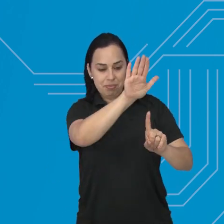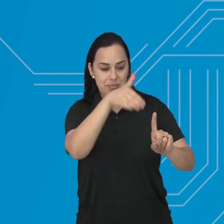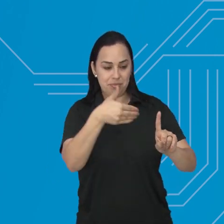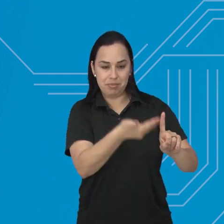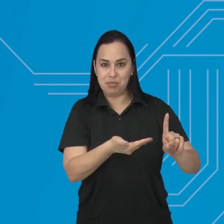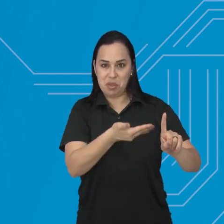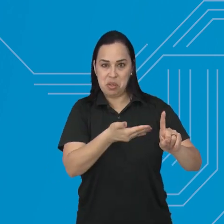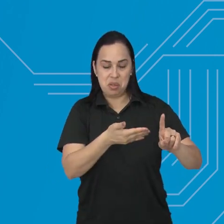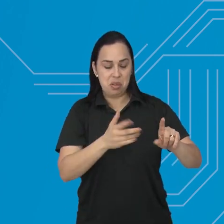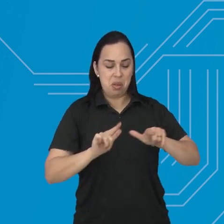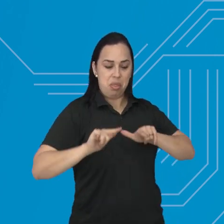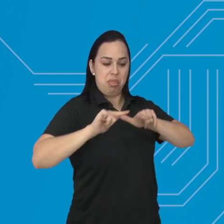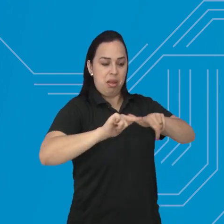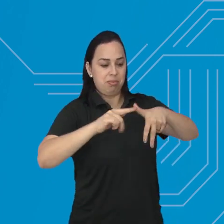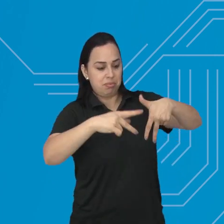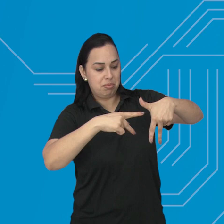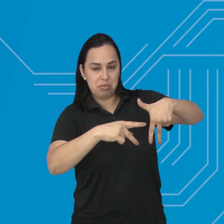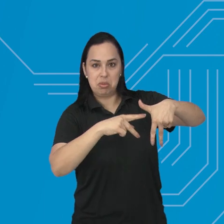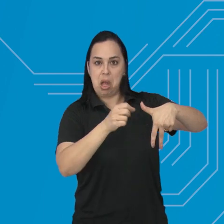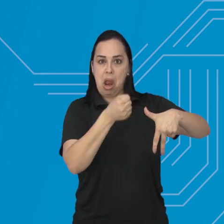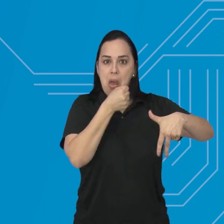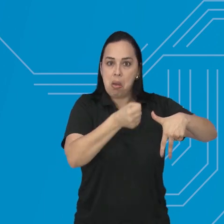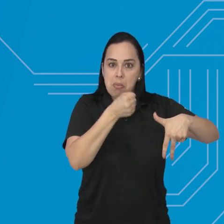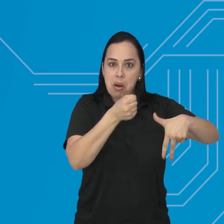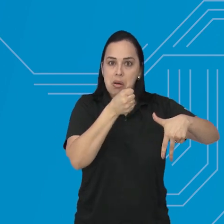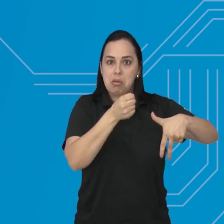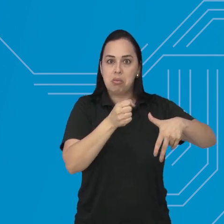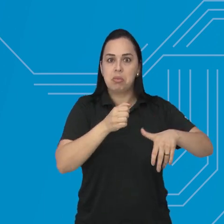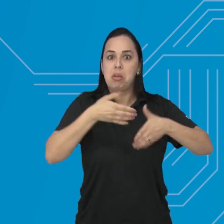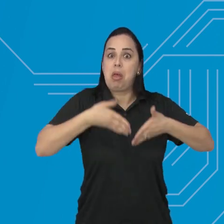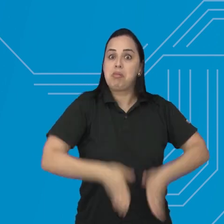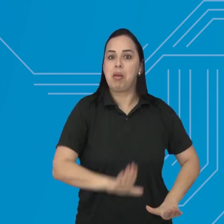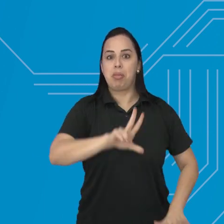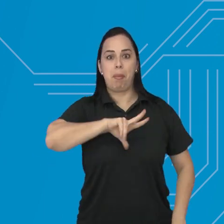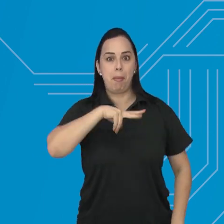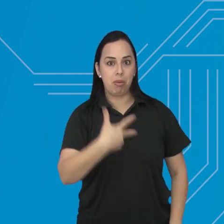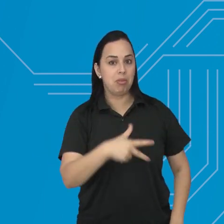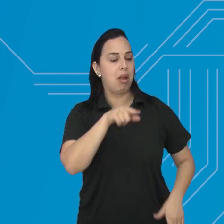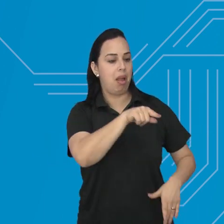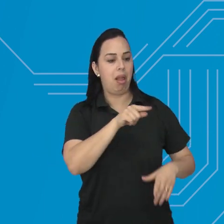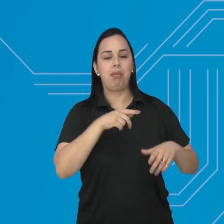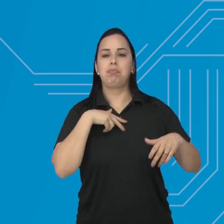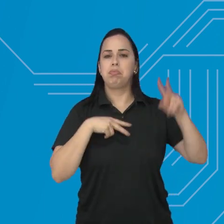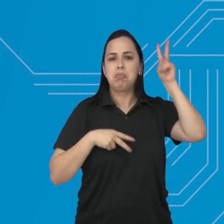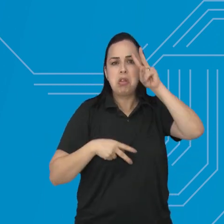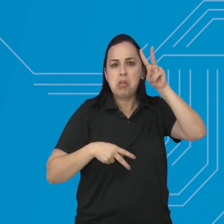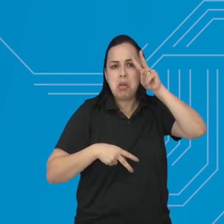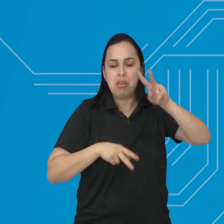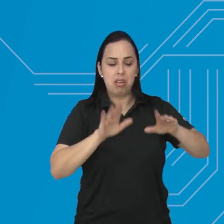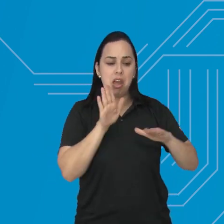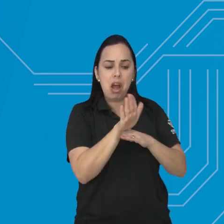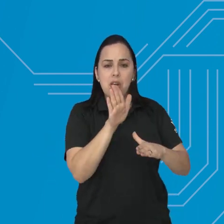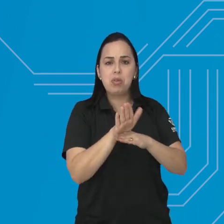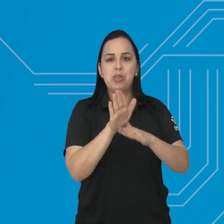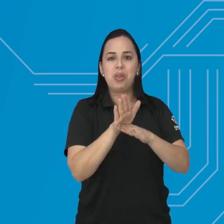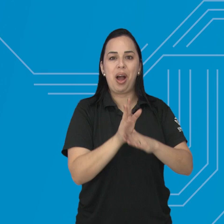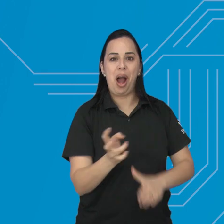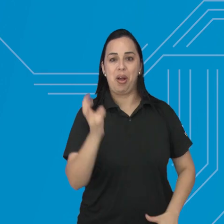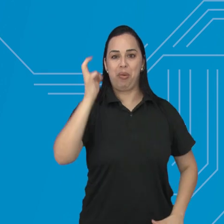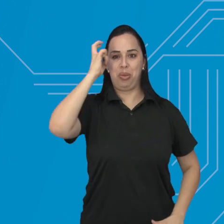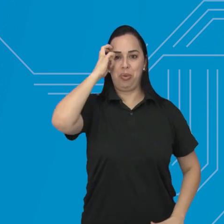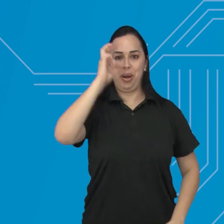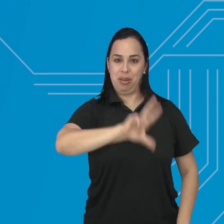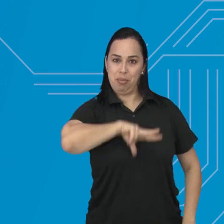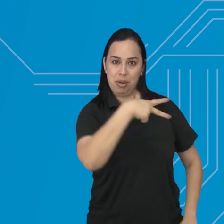joseense uma empresária, artista e radialista portuguesa que fez história aqui em São José e ajudou a fortalecer a